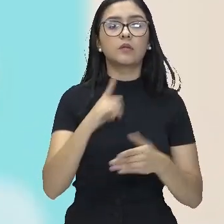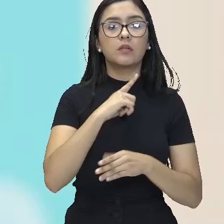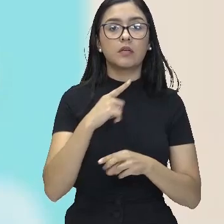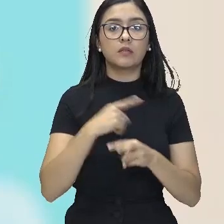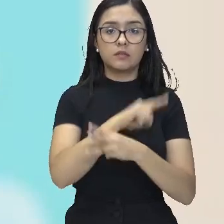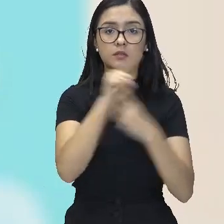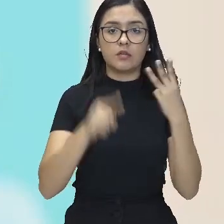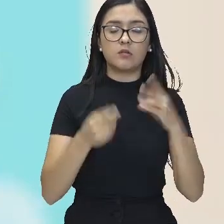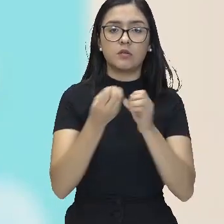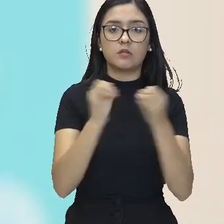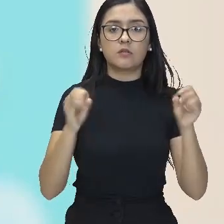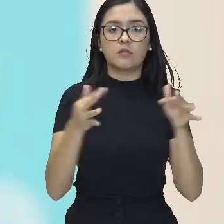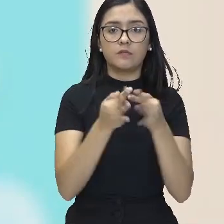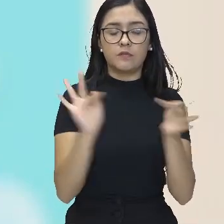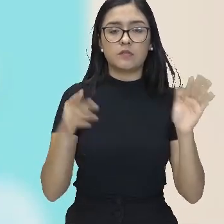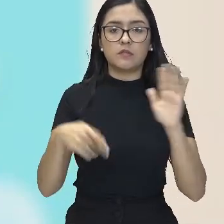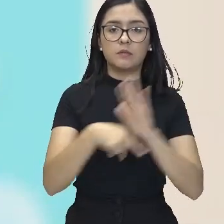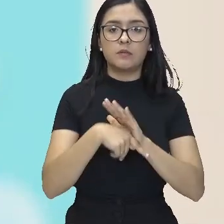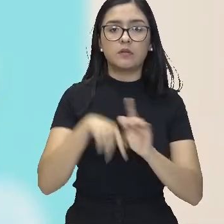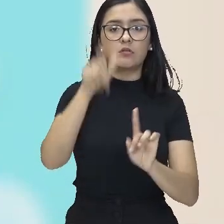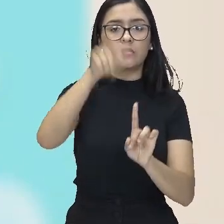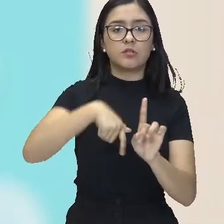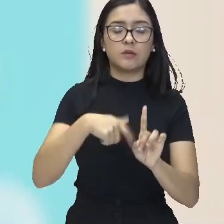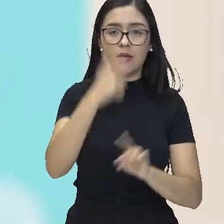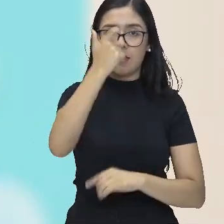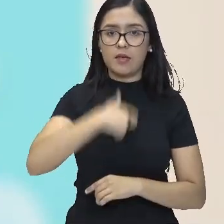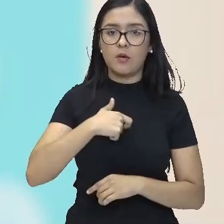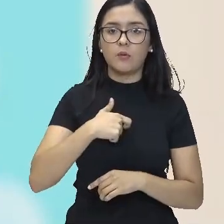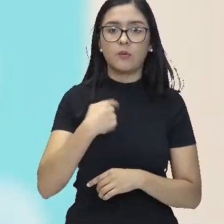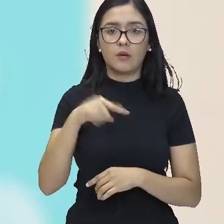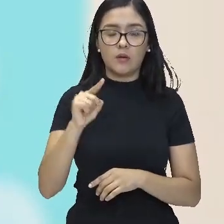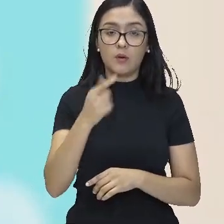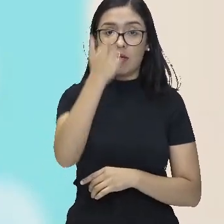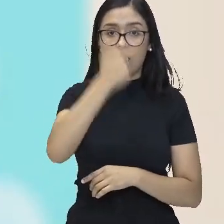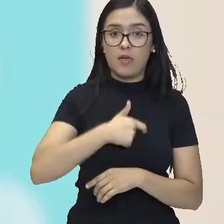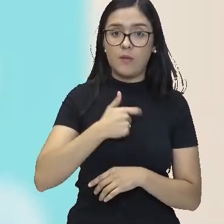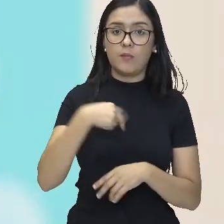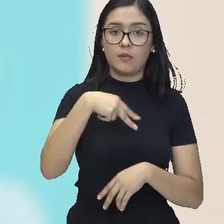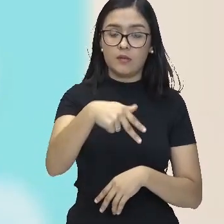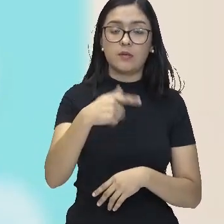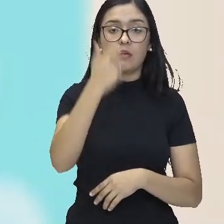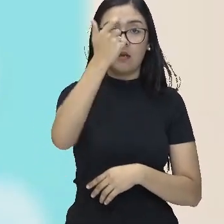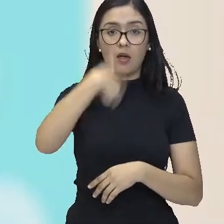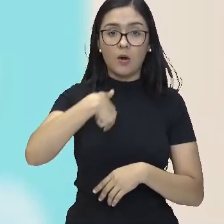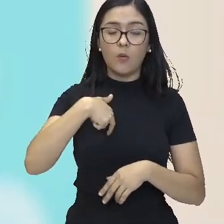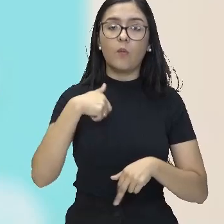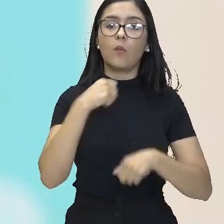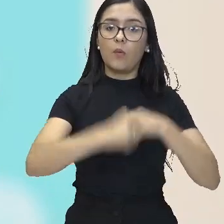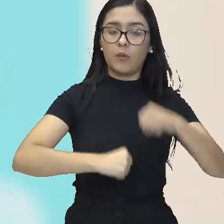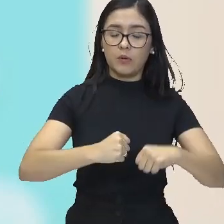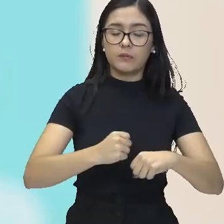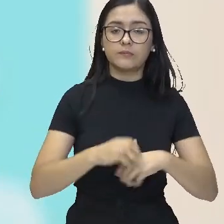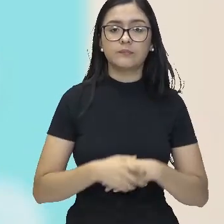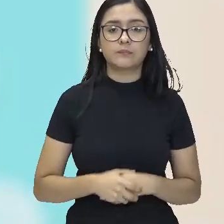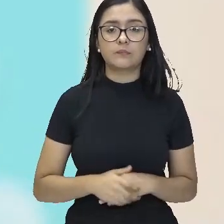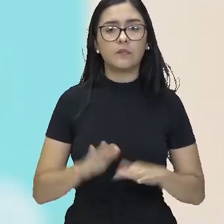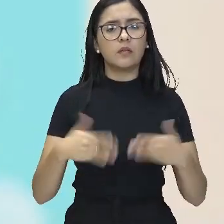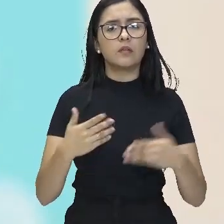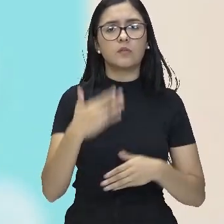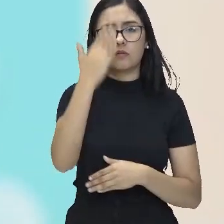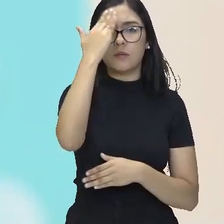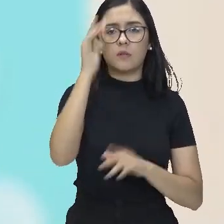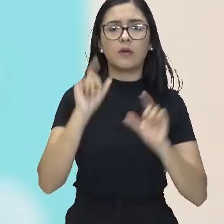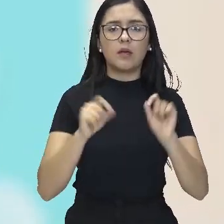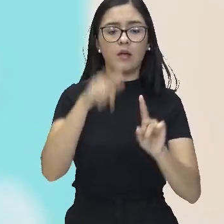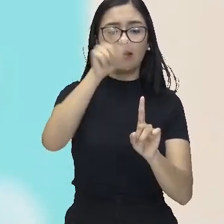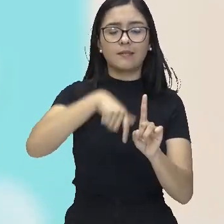3 orações. Porque o sujeito, eu saí, eu andei, eu corri. Então, sabemos quem é